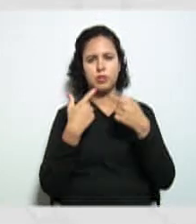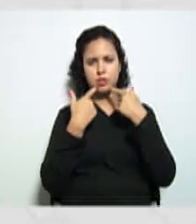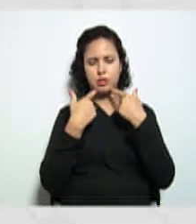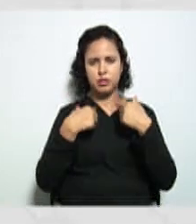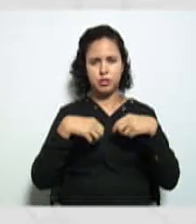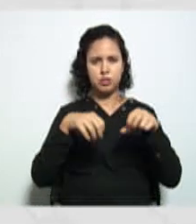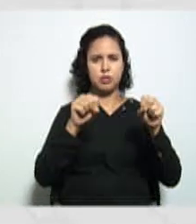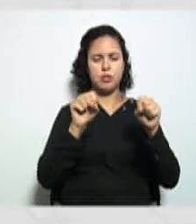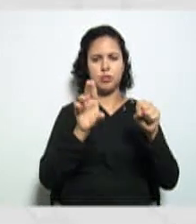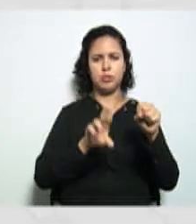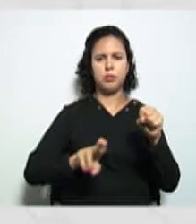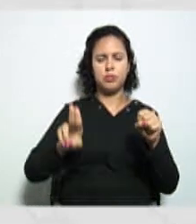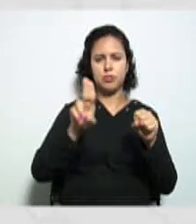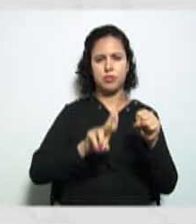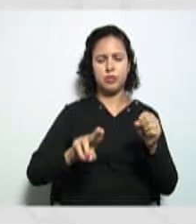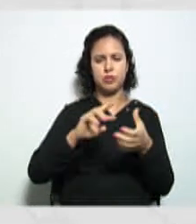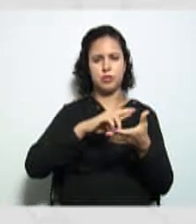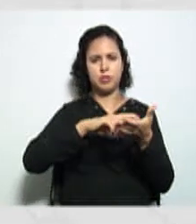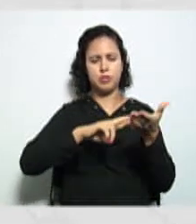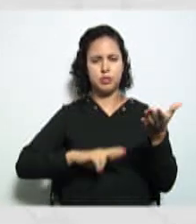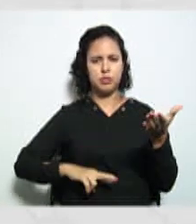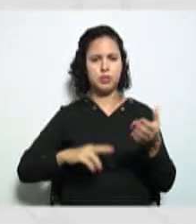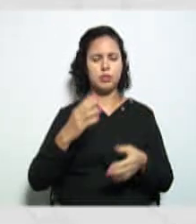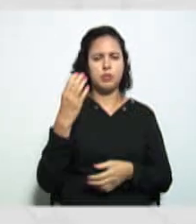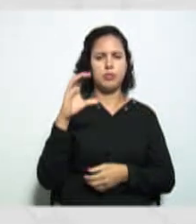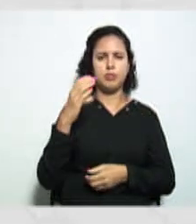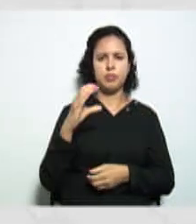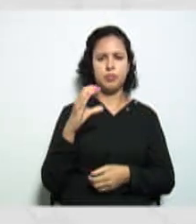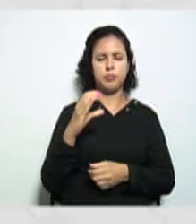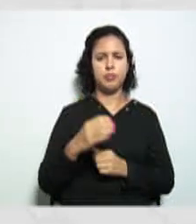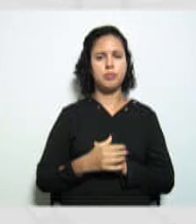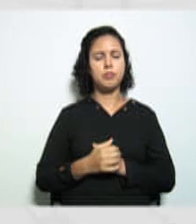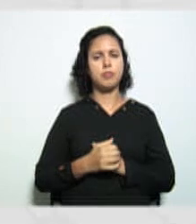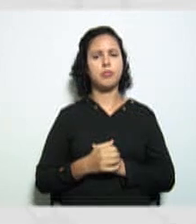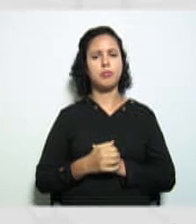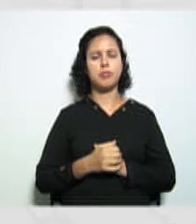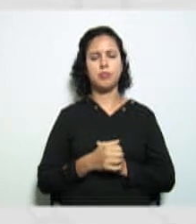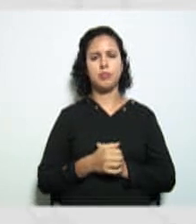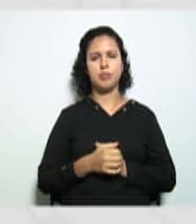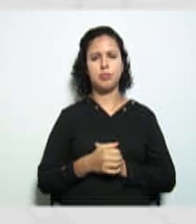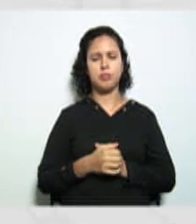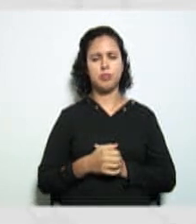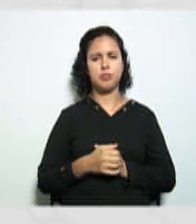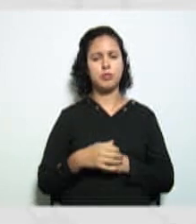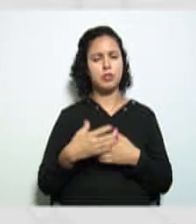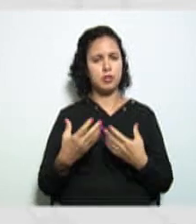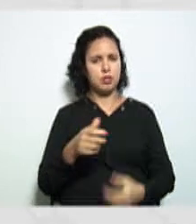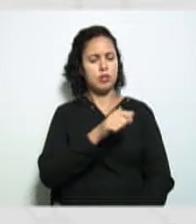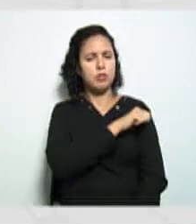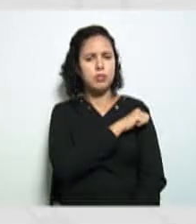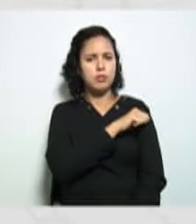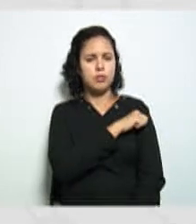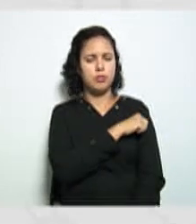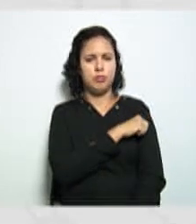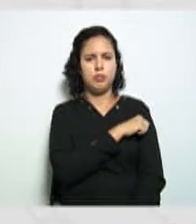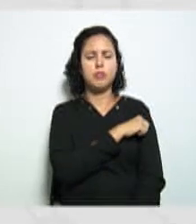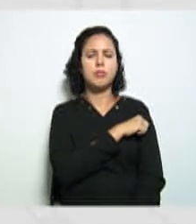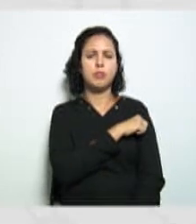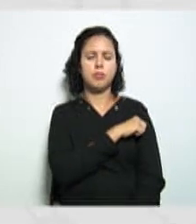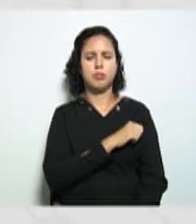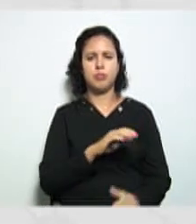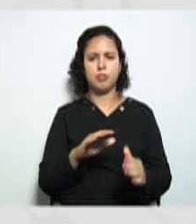ser utilizada nas redações científicas. Olha, e o comentário da aluna Cristiane, lá da